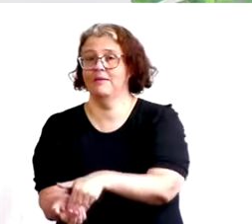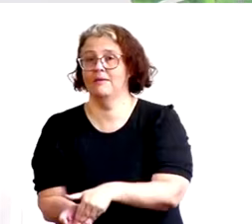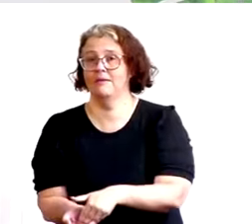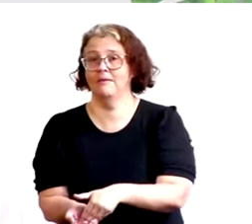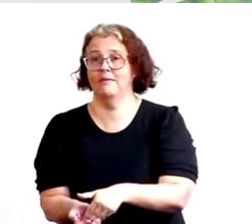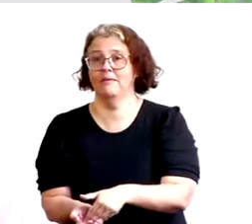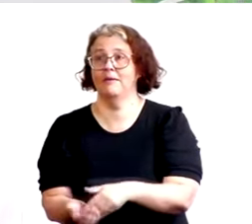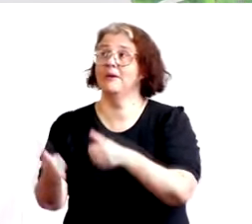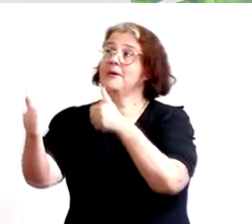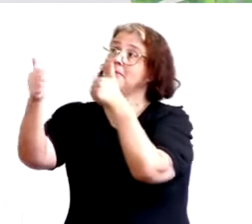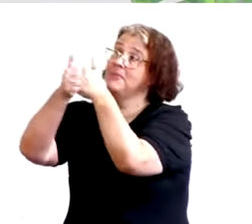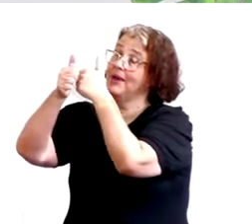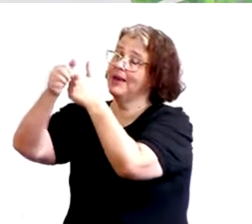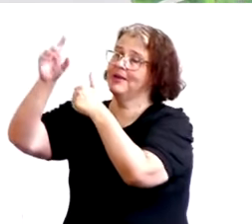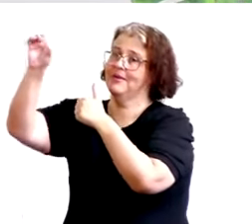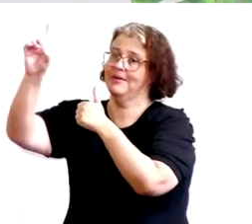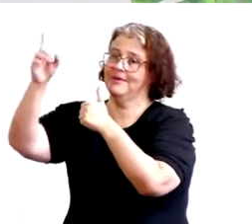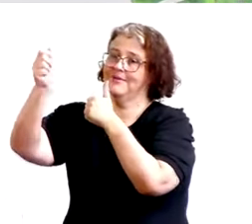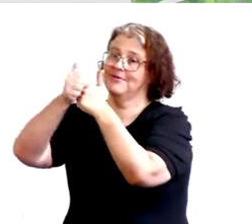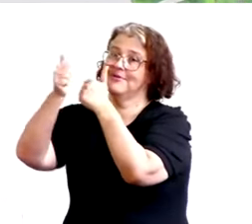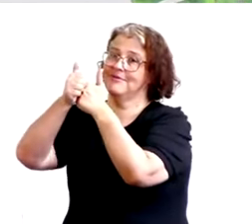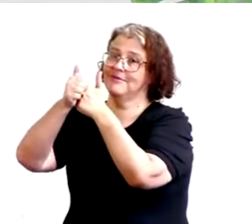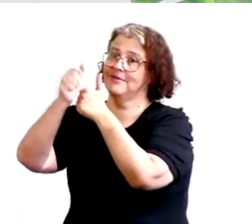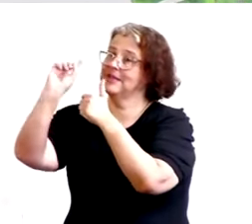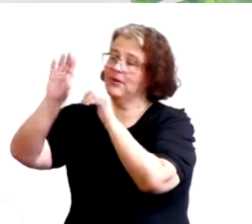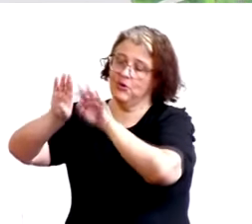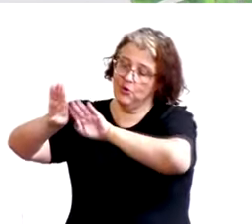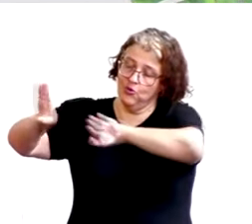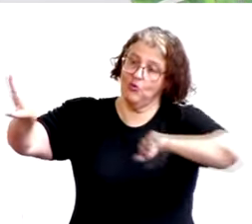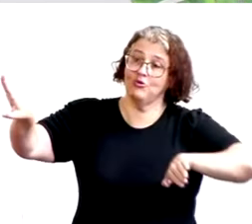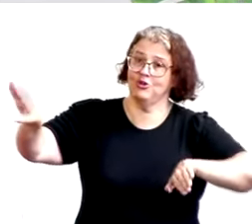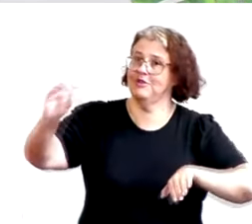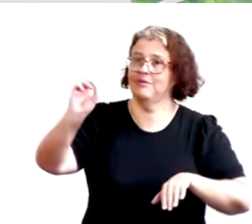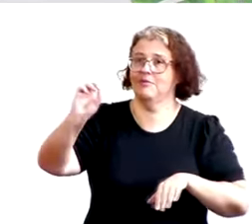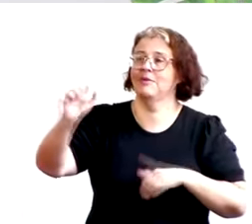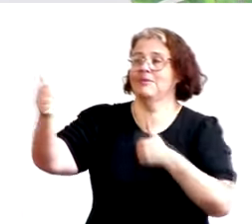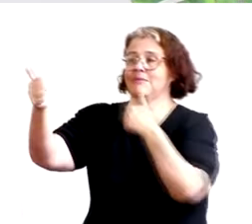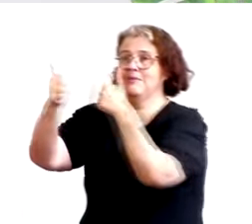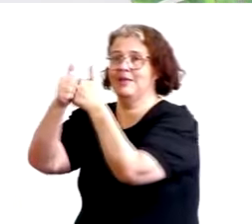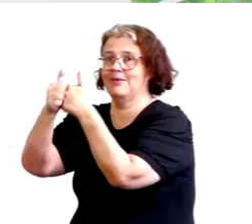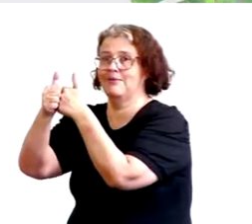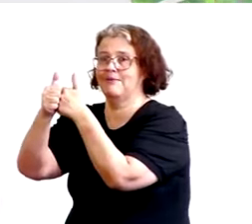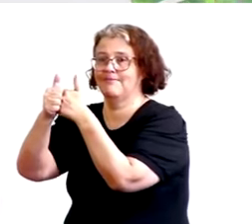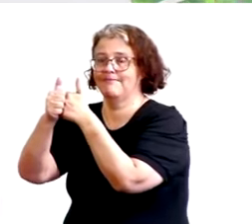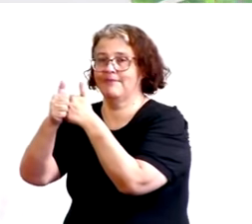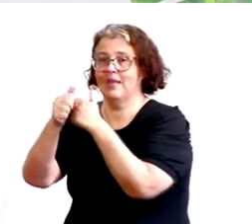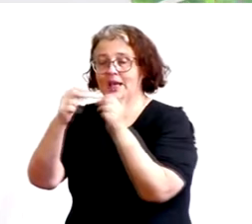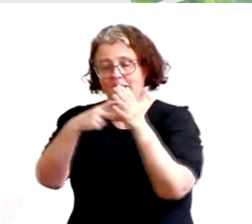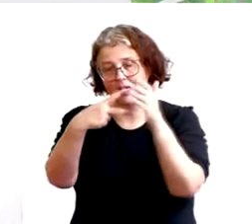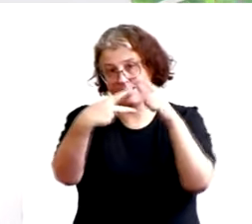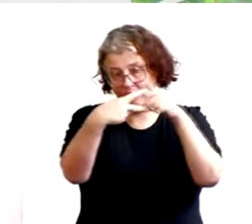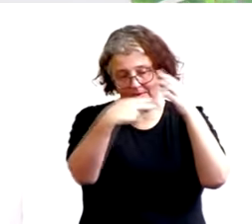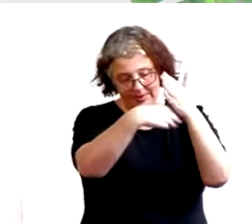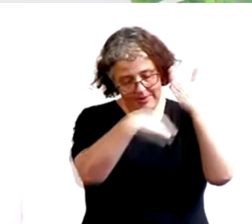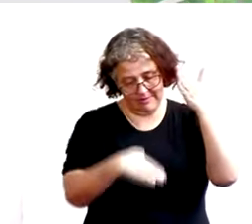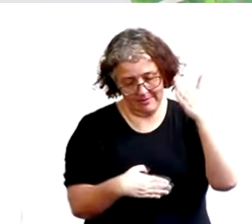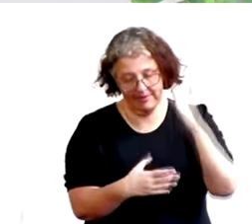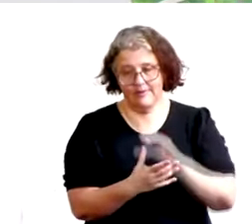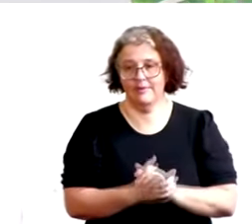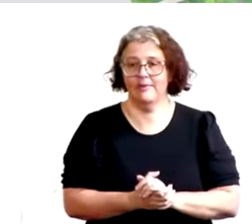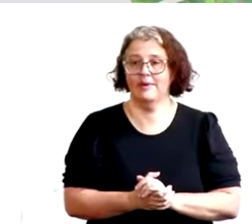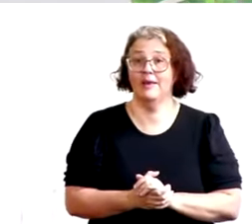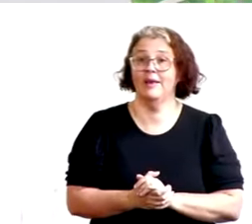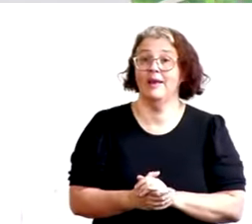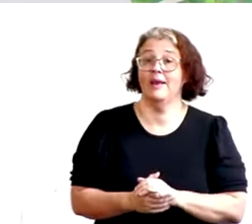para mais perto dele não para longe dele a segunda parte do Salmo então é a parte mais